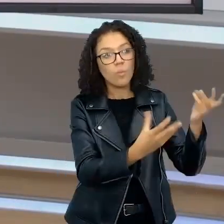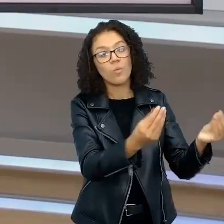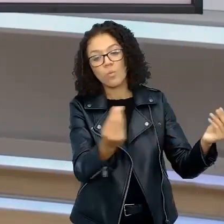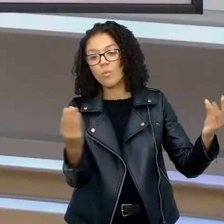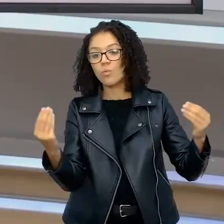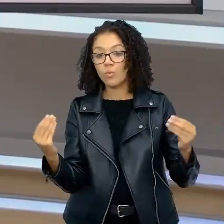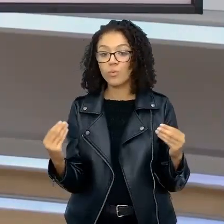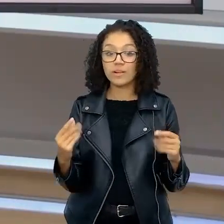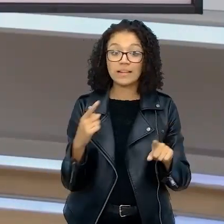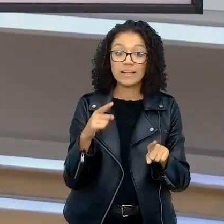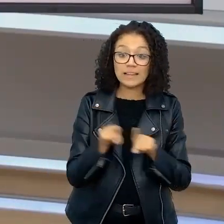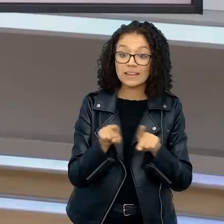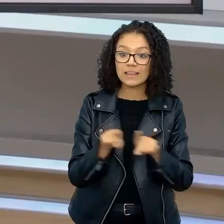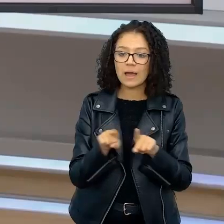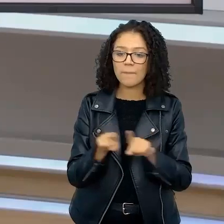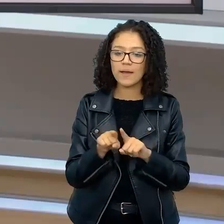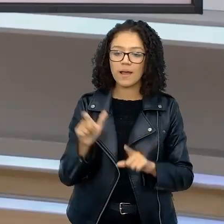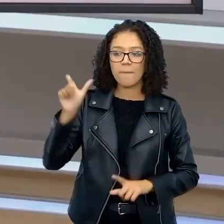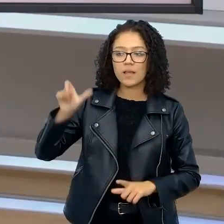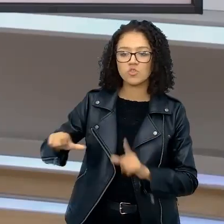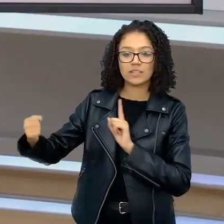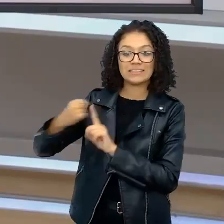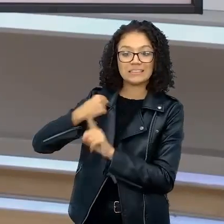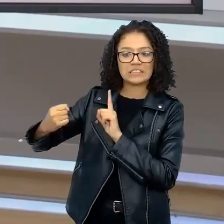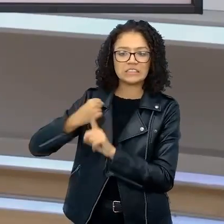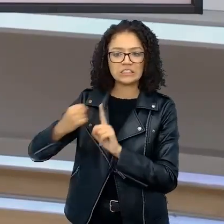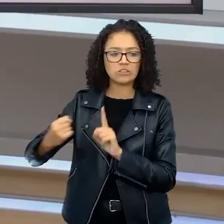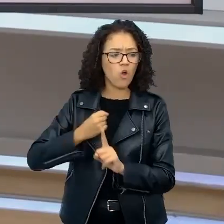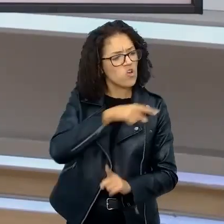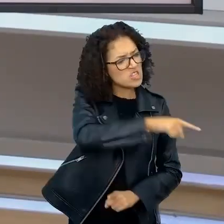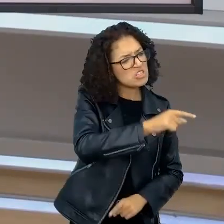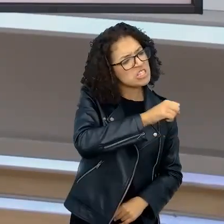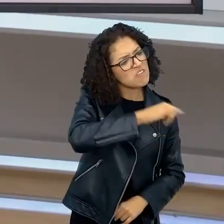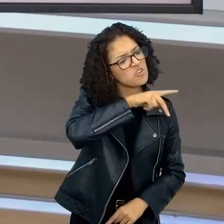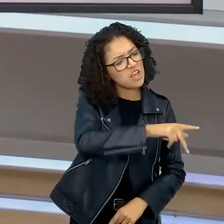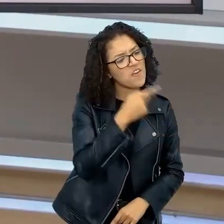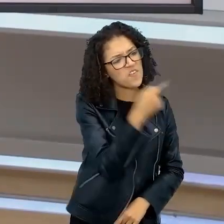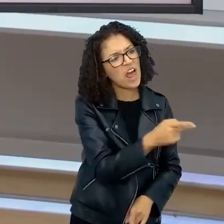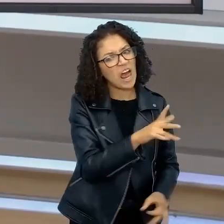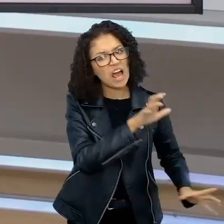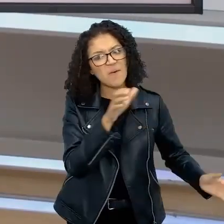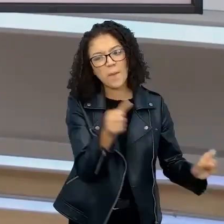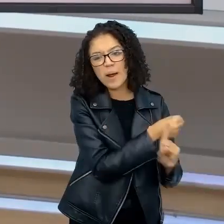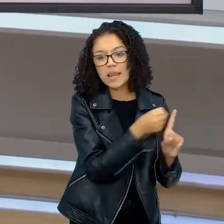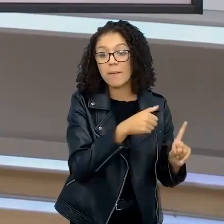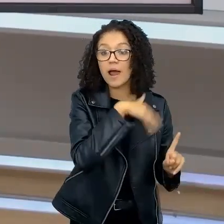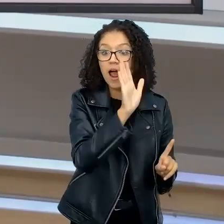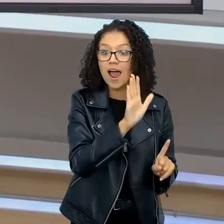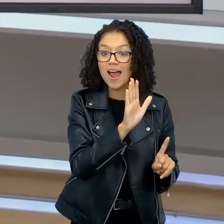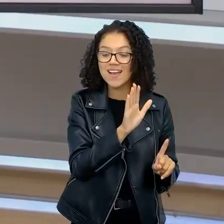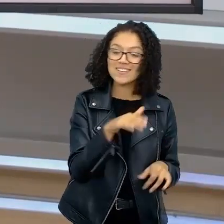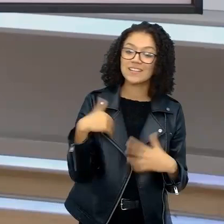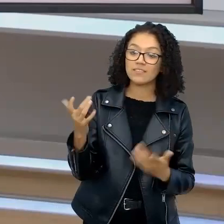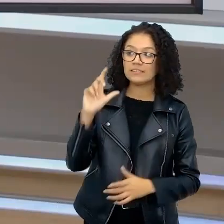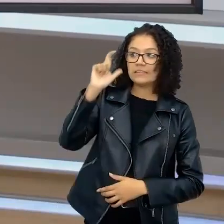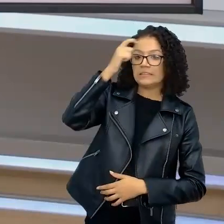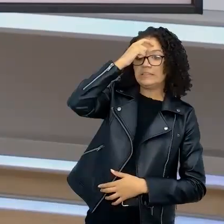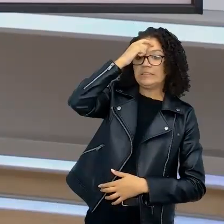sofre ameaças da pessoa que é violenta, então ela tem medo do que pode acontecer caso ela revele essa situação de